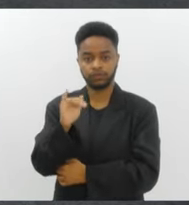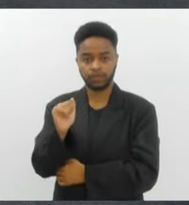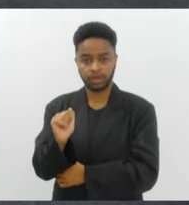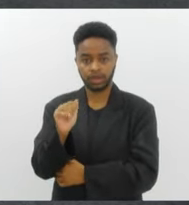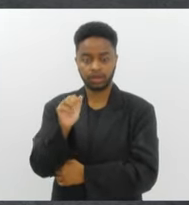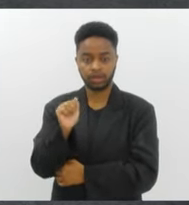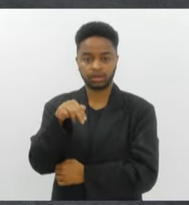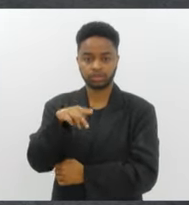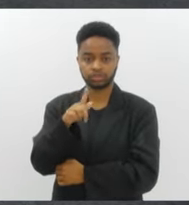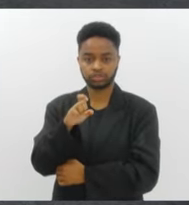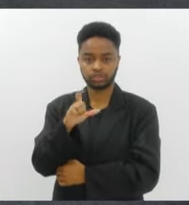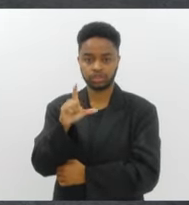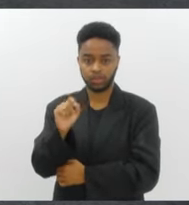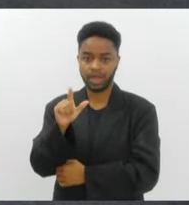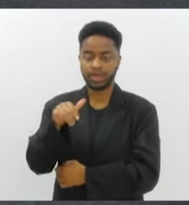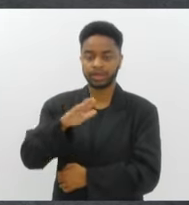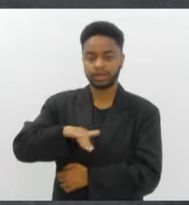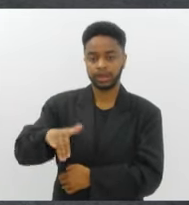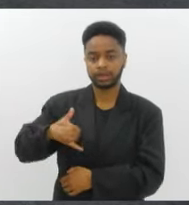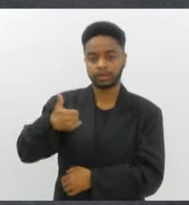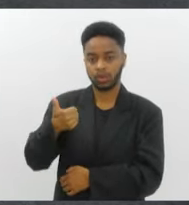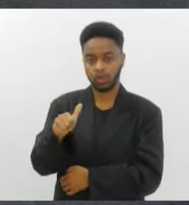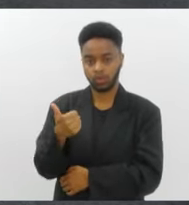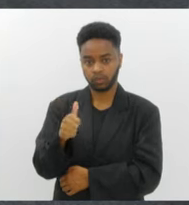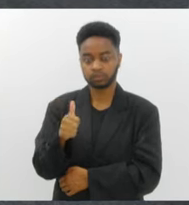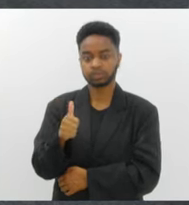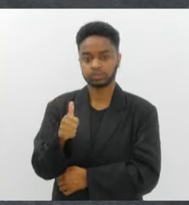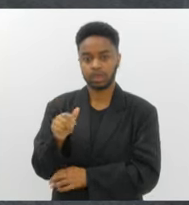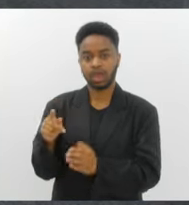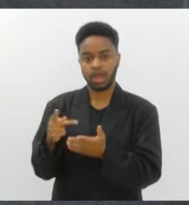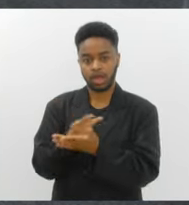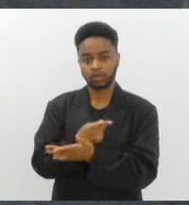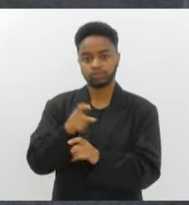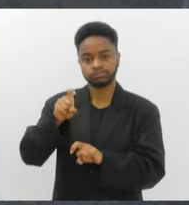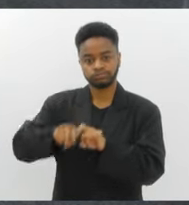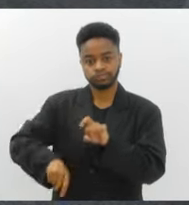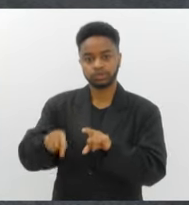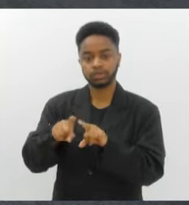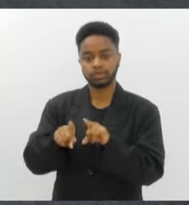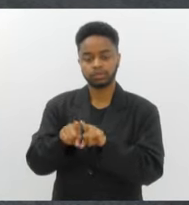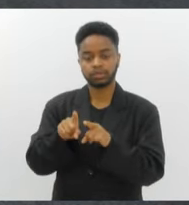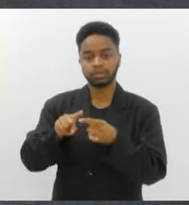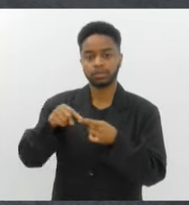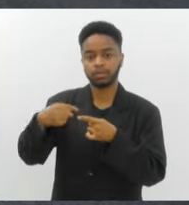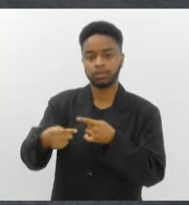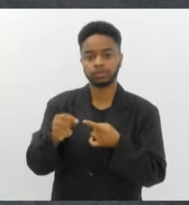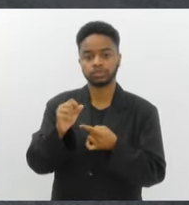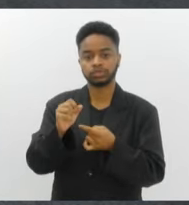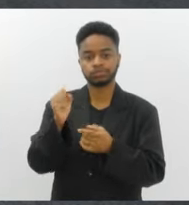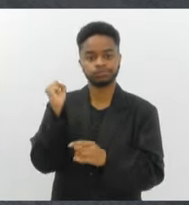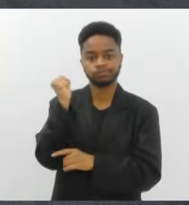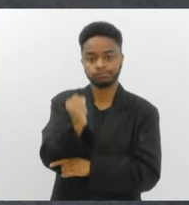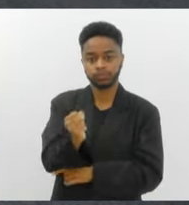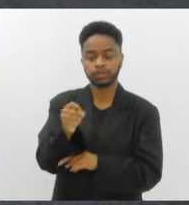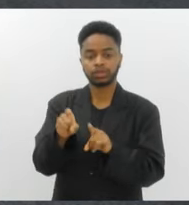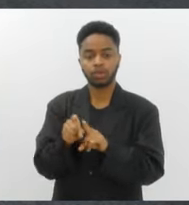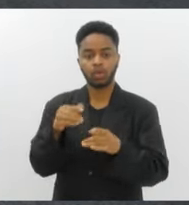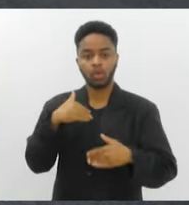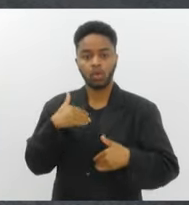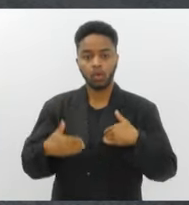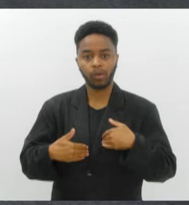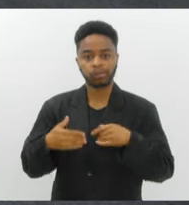que uma criança de 11 anos que sofreu estupro e foi assassinada e teve seu corpo jogado no lixão.